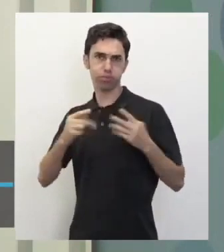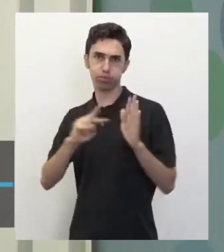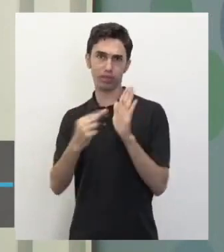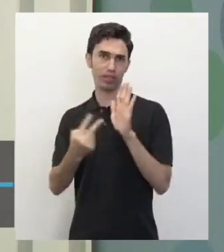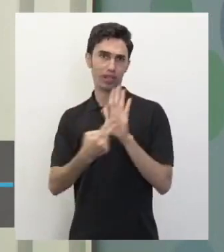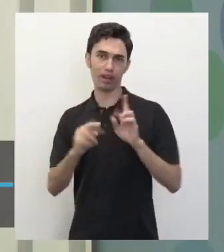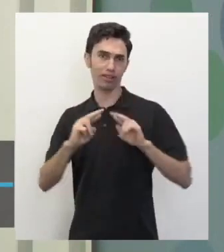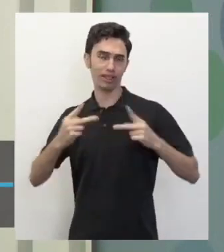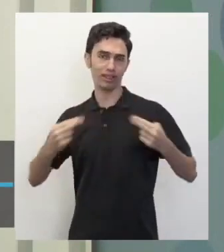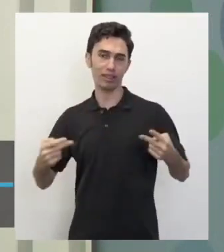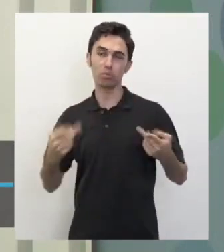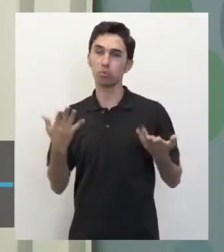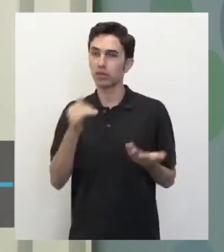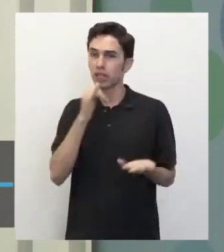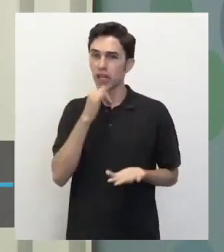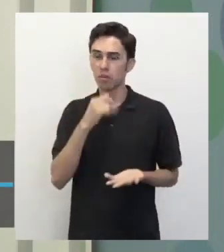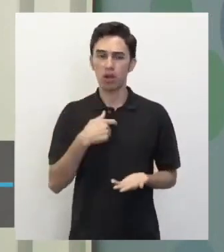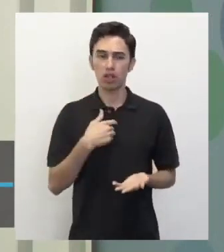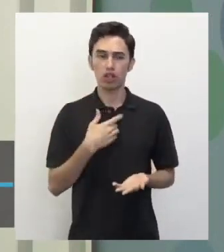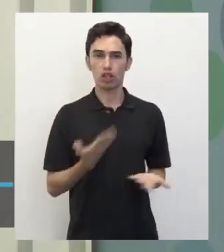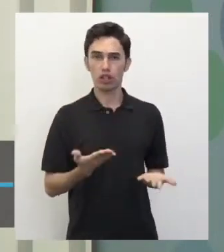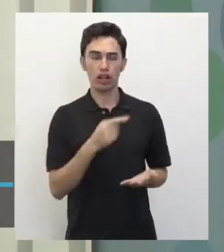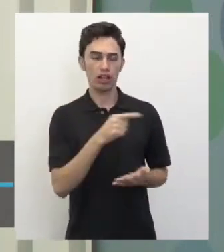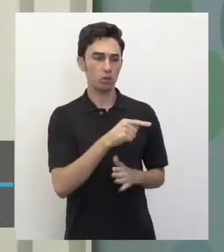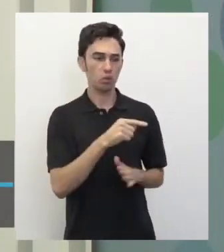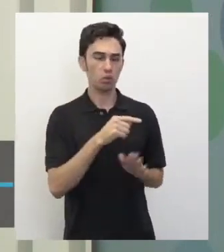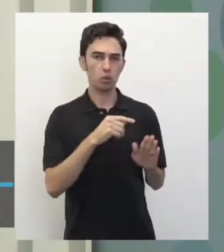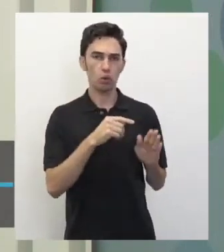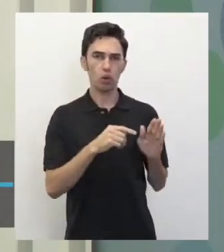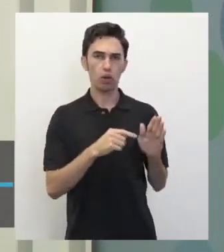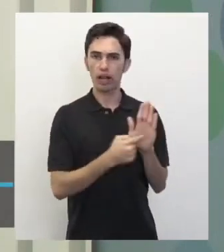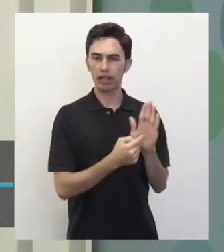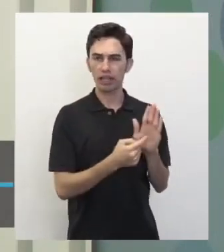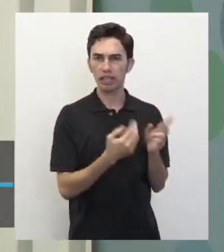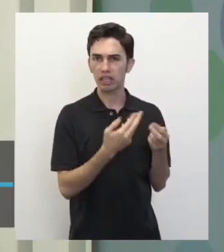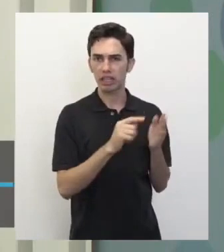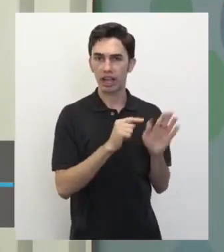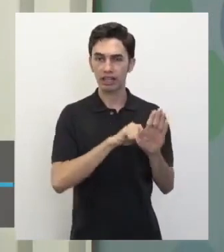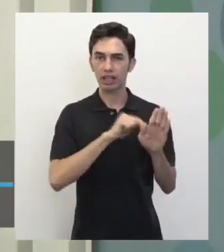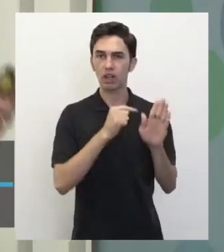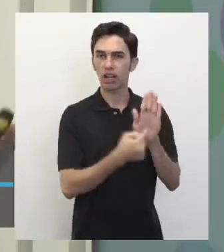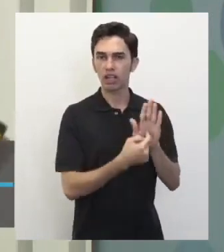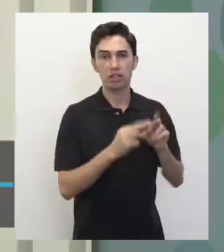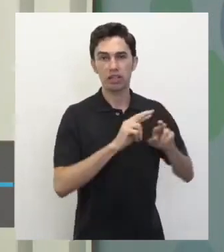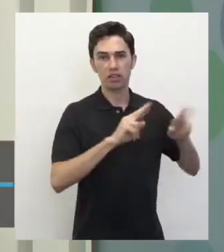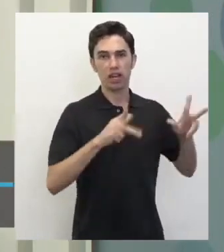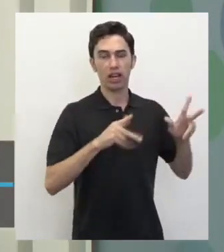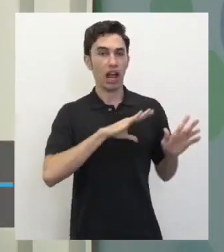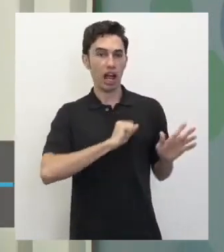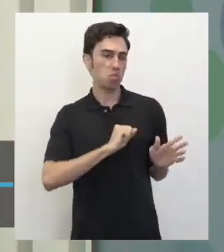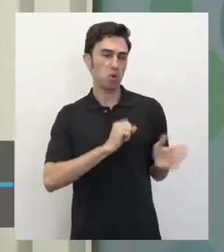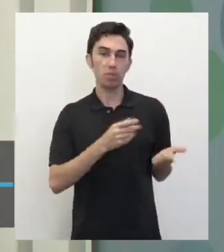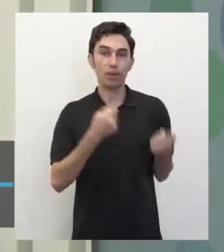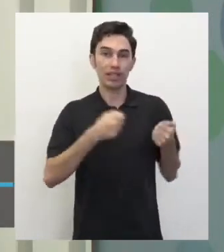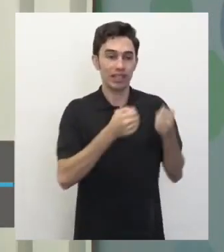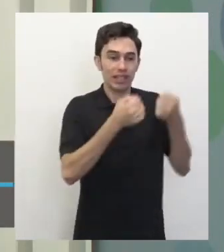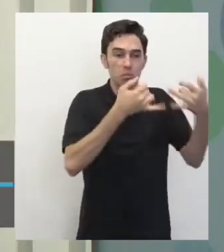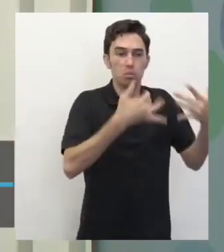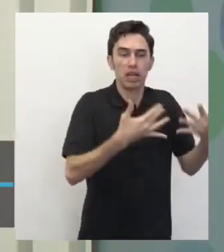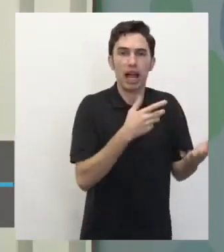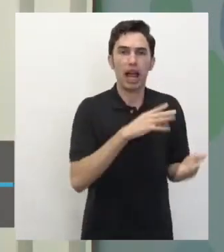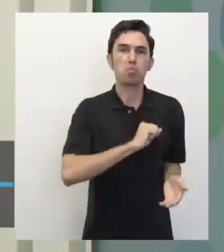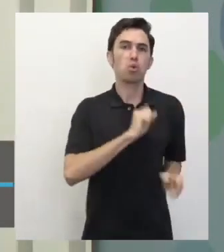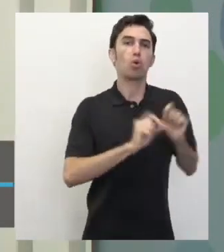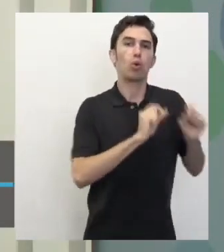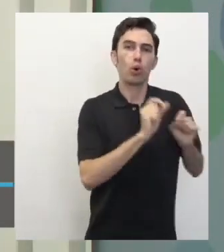que ser definida, né? Às vezes no sentido biológico, no sentido filosófico, no sentido sociológico. Então, se você perguntar para um professor de